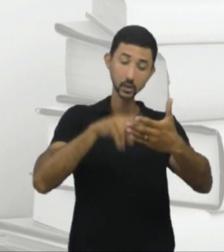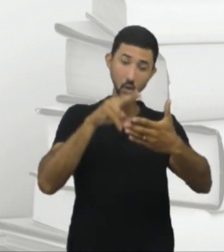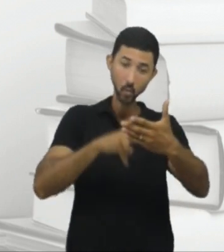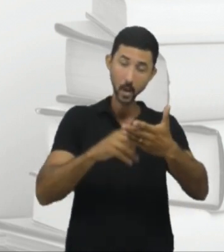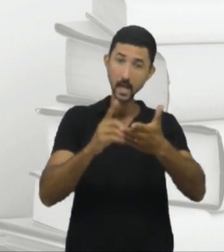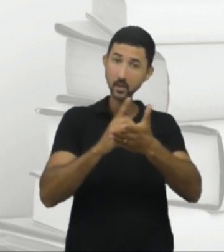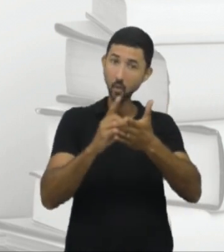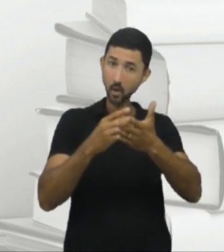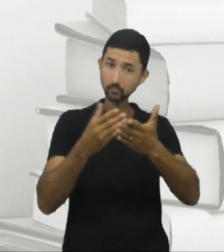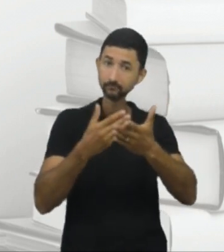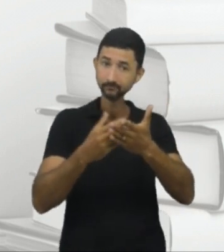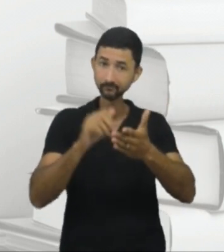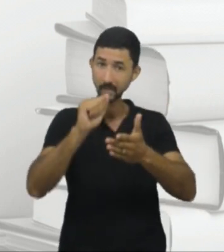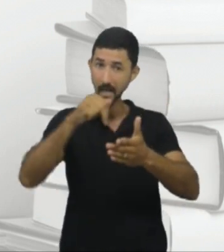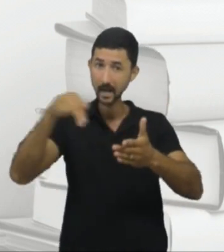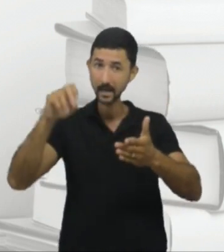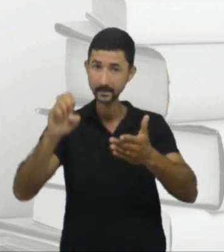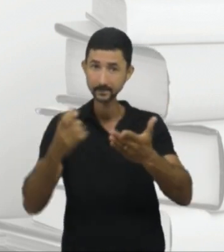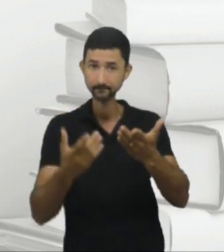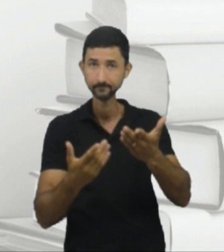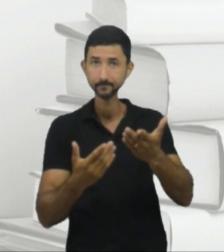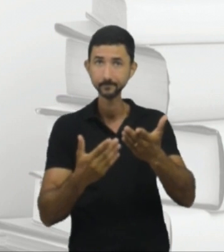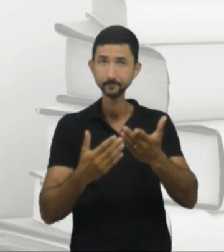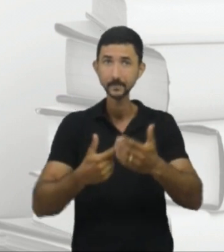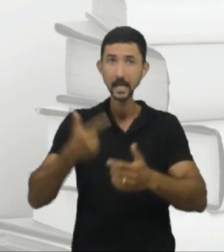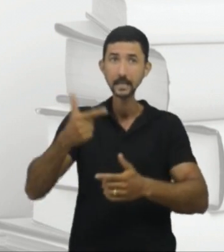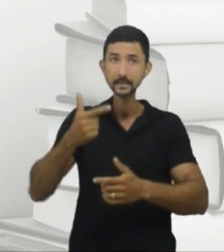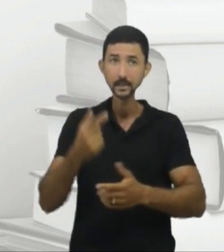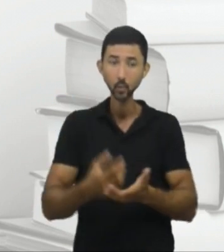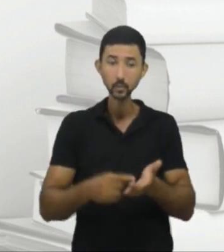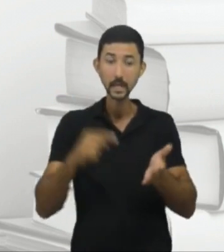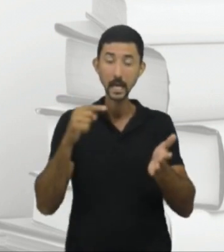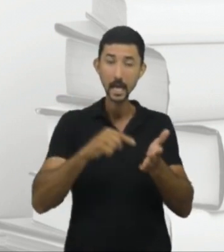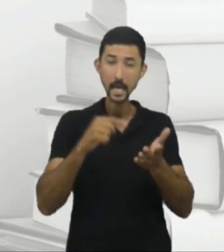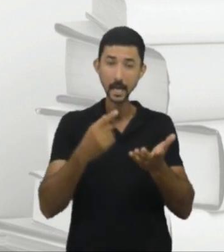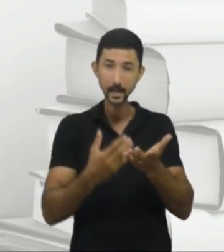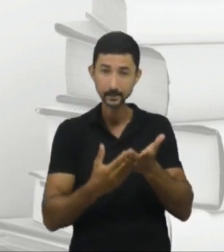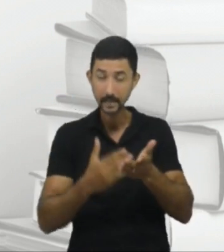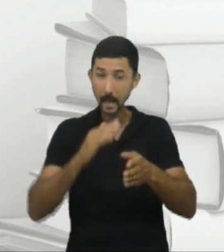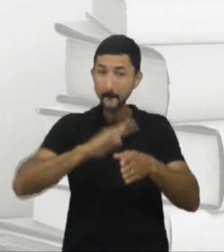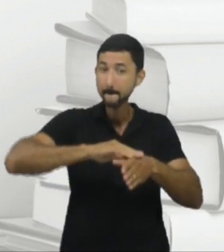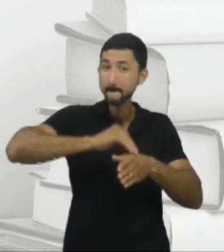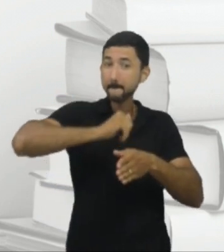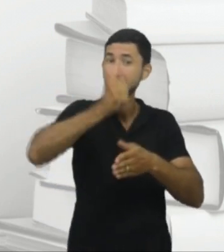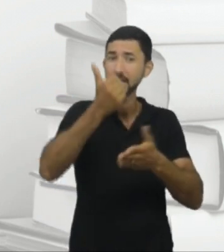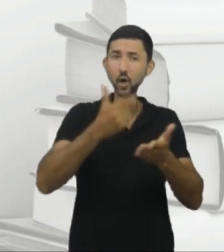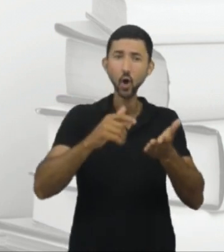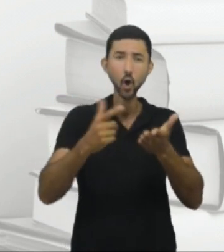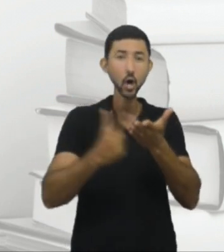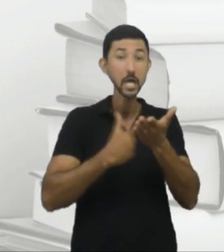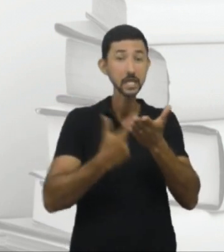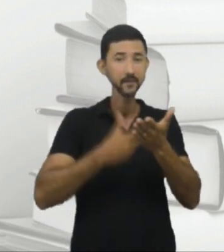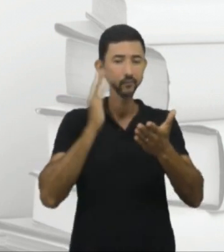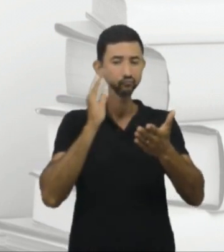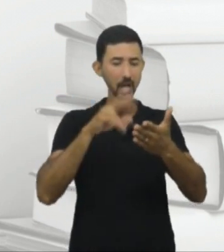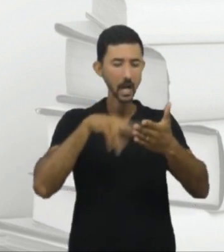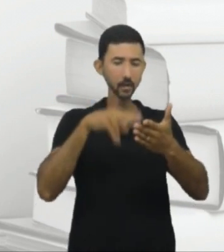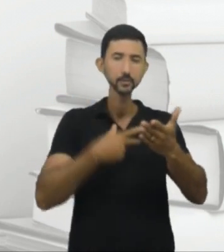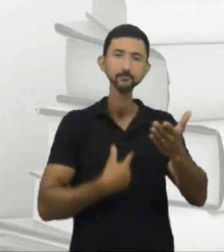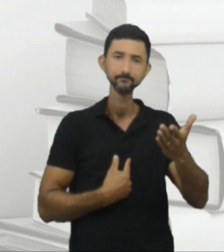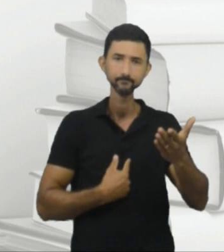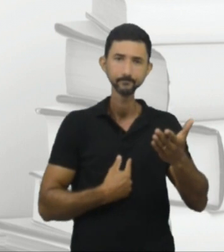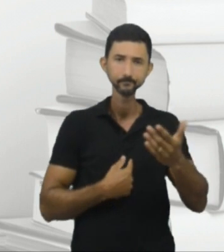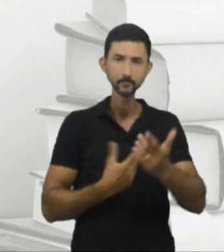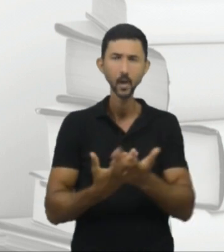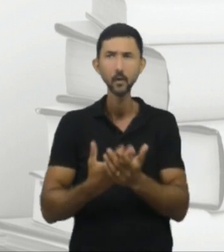o diário de Anne Frank. A segunda, este é o melhor livro que já li. Quando você